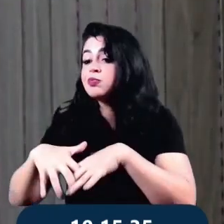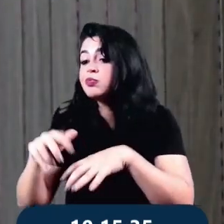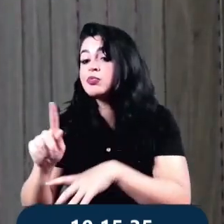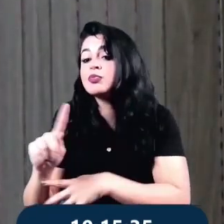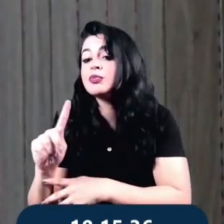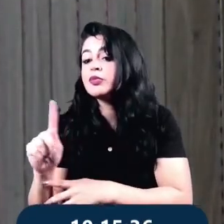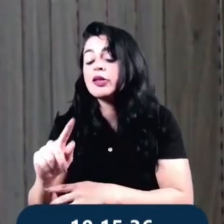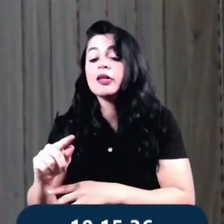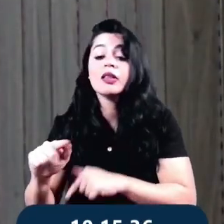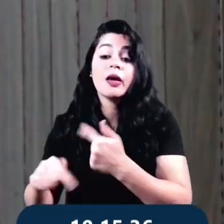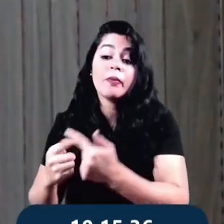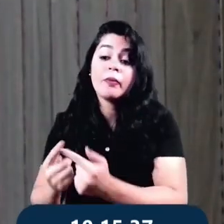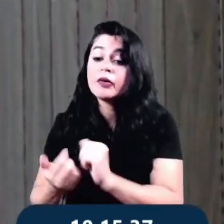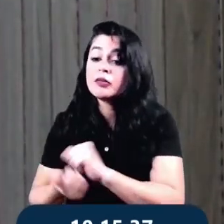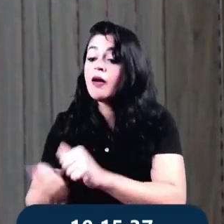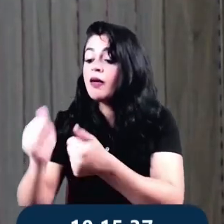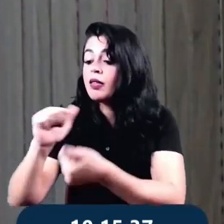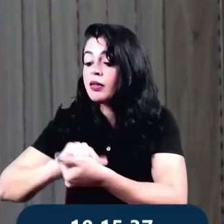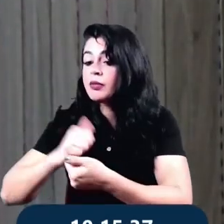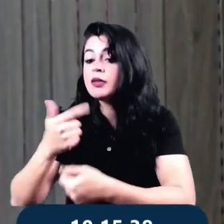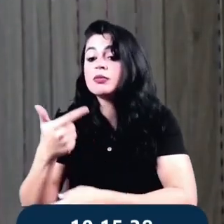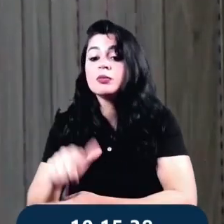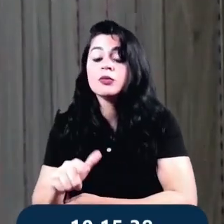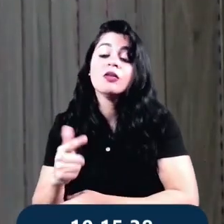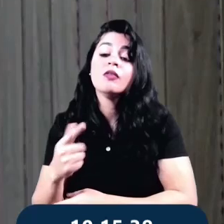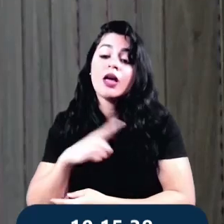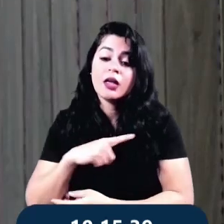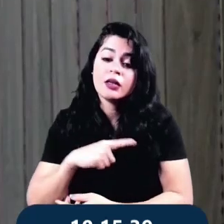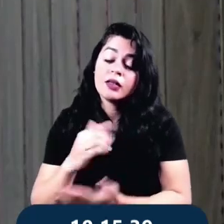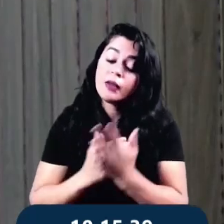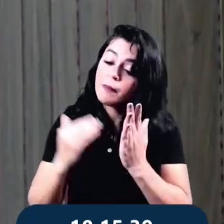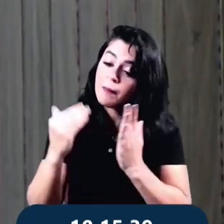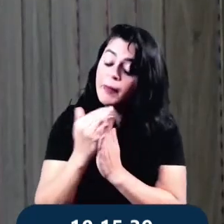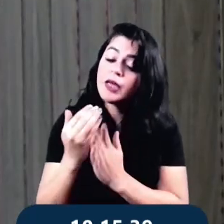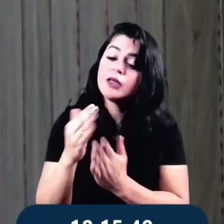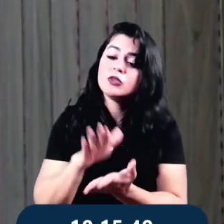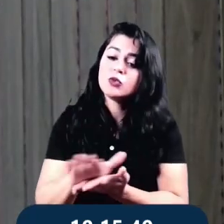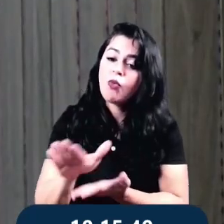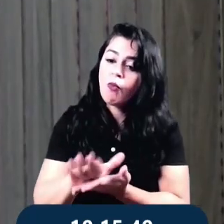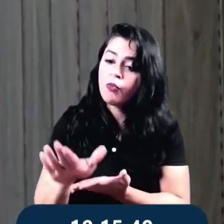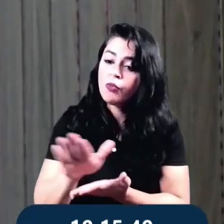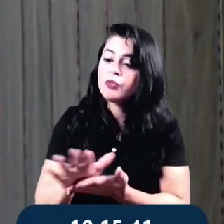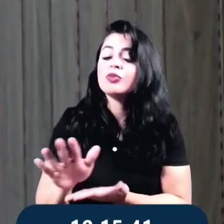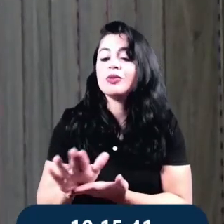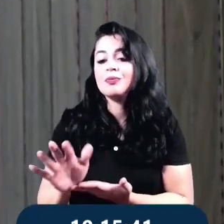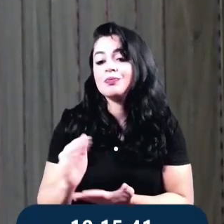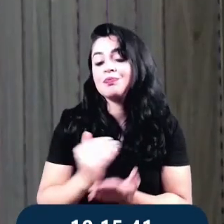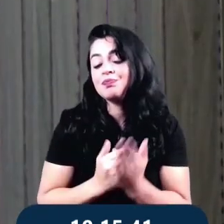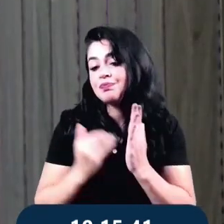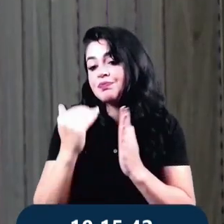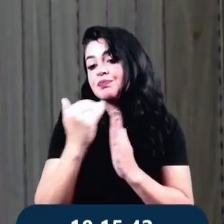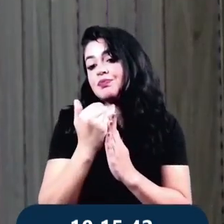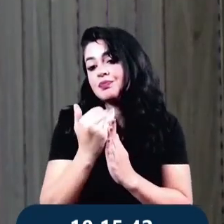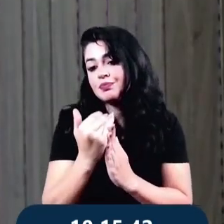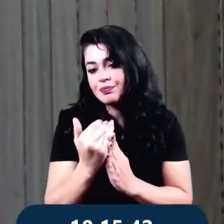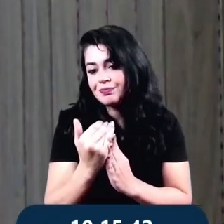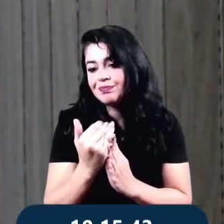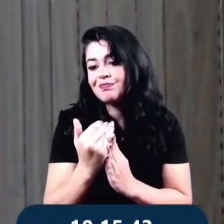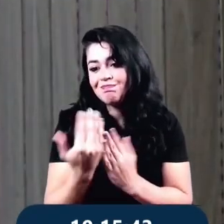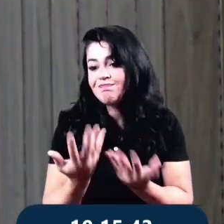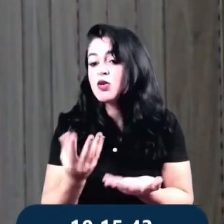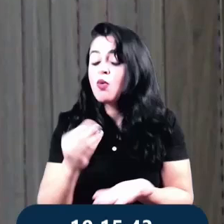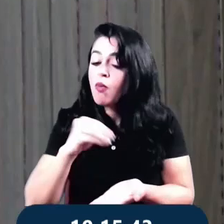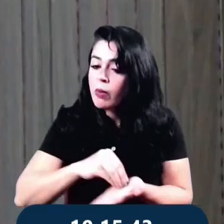mais custo. Vai ter que gastar mais. Então, faltou um planejamento, pensar melhor. Como é que faz